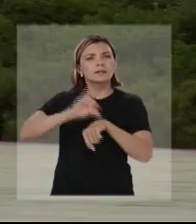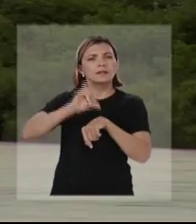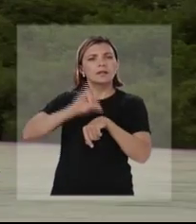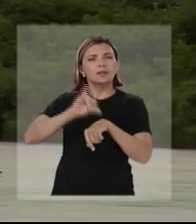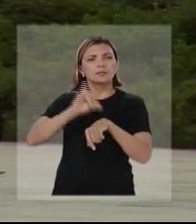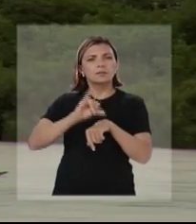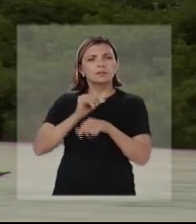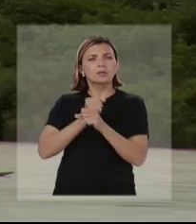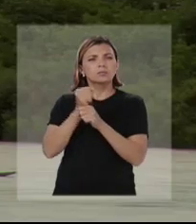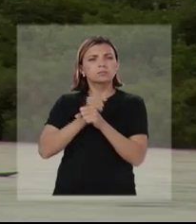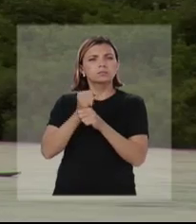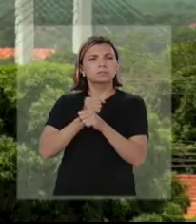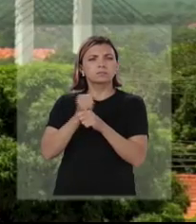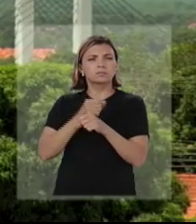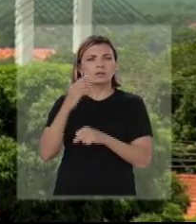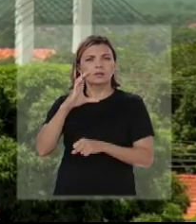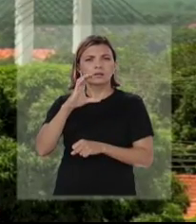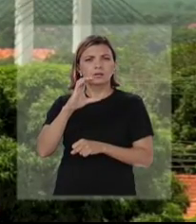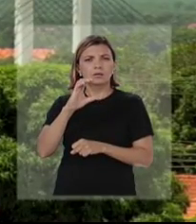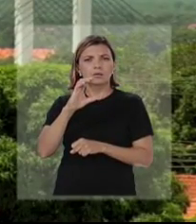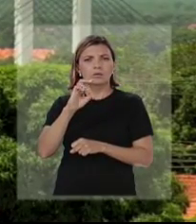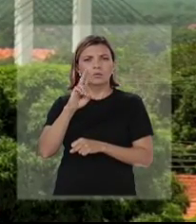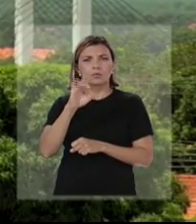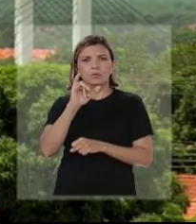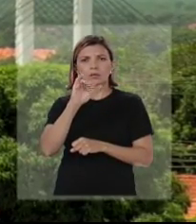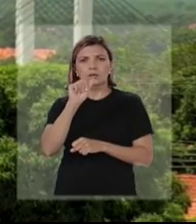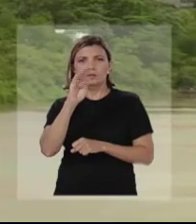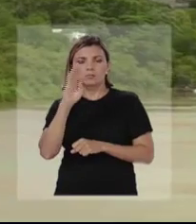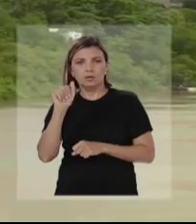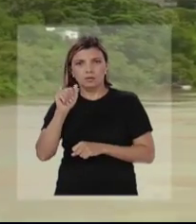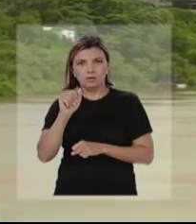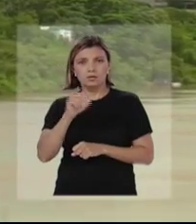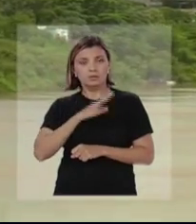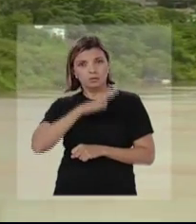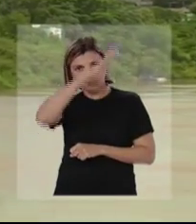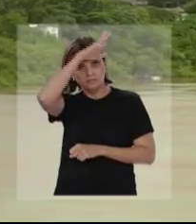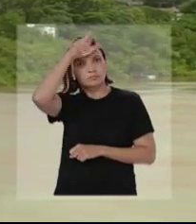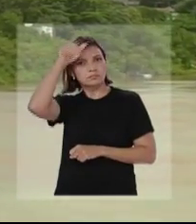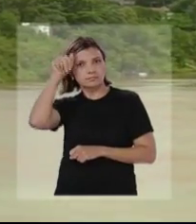A capital mais antiga da região é Cuiabá, no Mato Grosso.